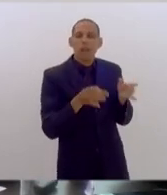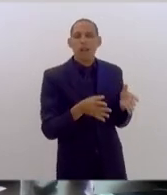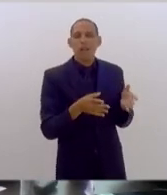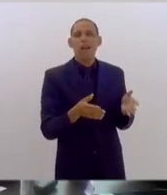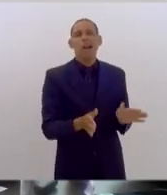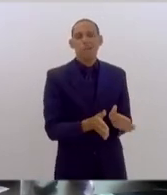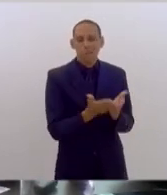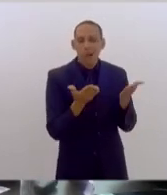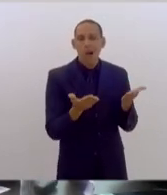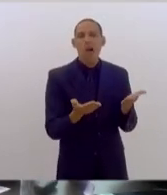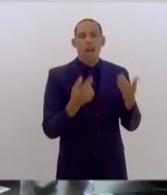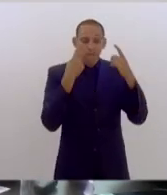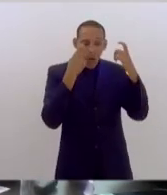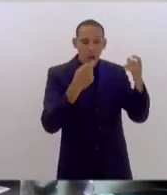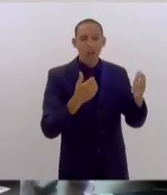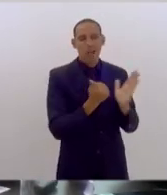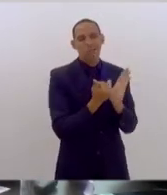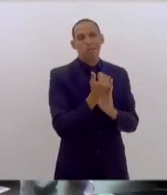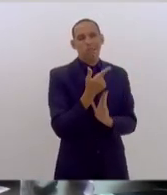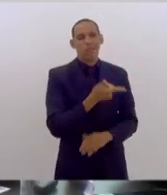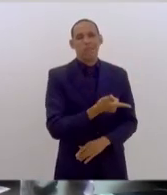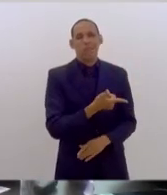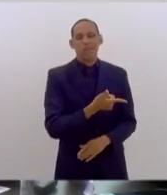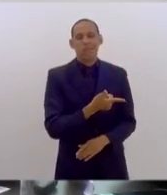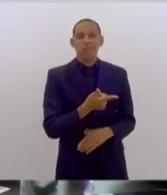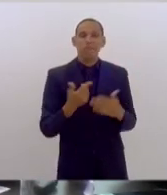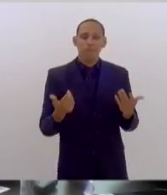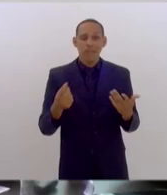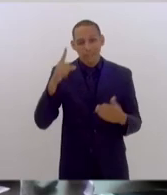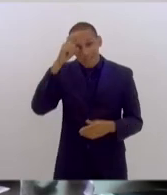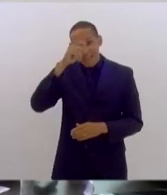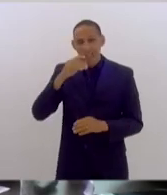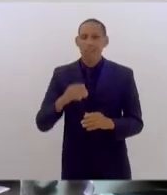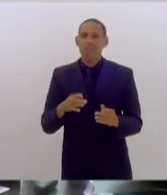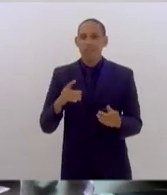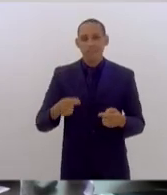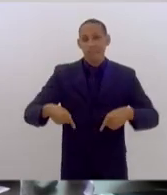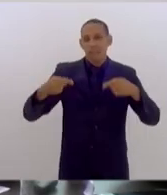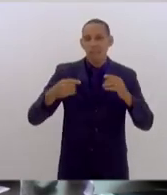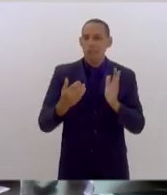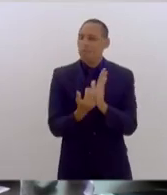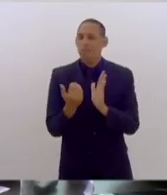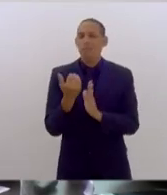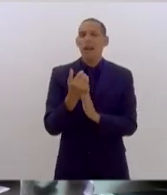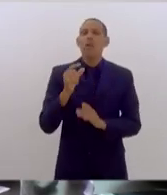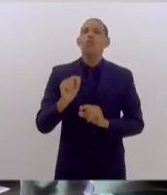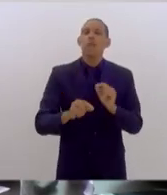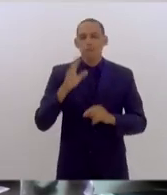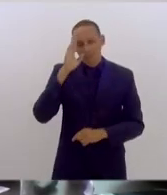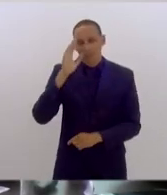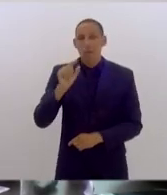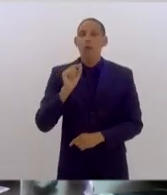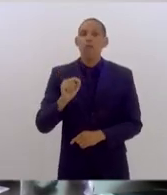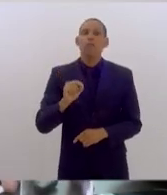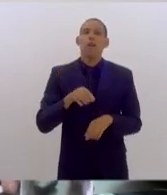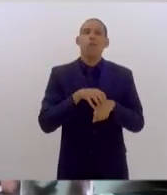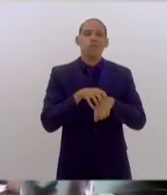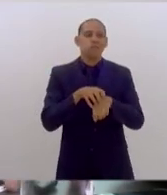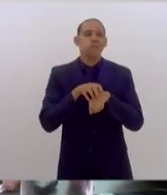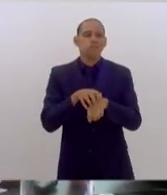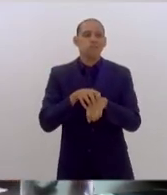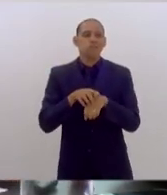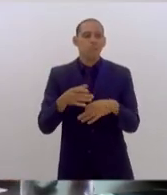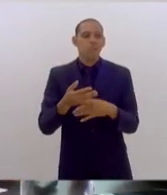índices de violência mais elevados entre os principais desafios da região metropolitana do Rio de Janeiro certamente a questão da mobilidade urbana